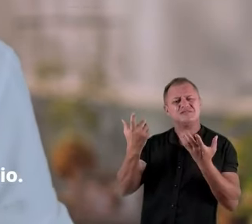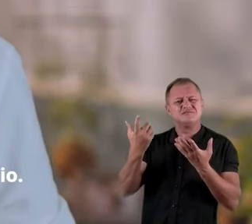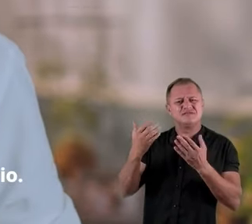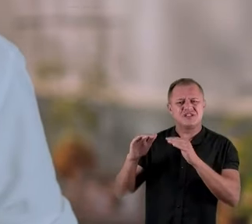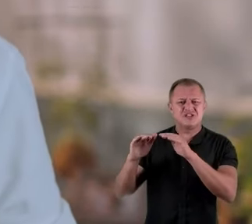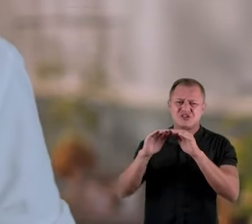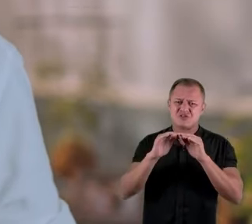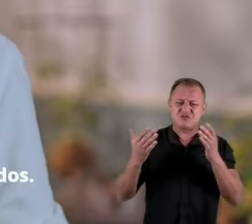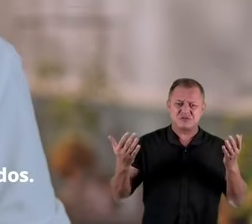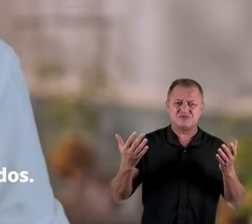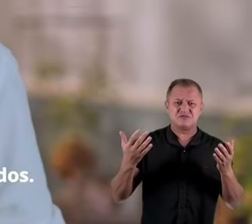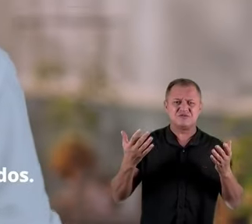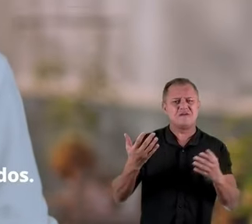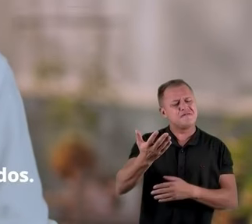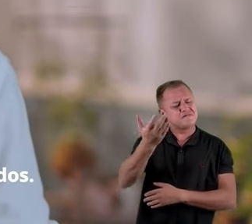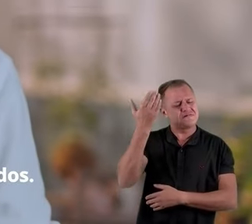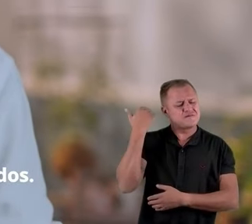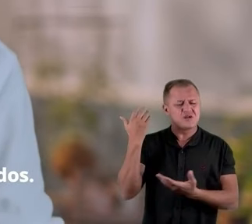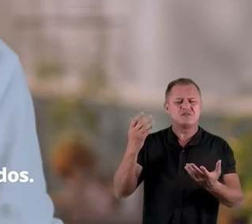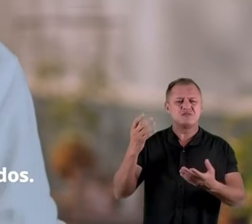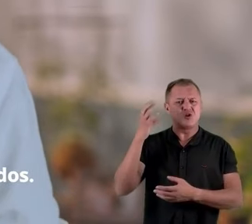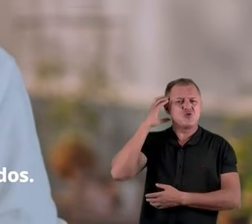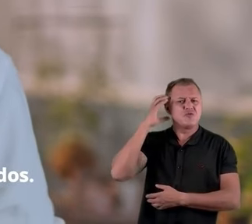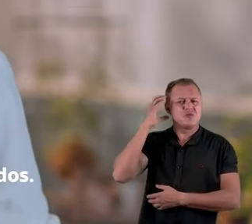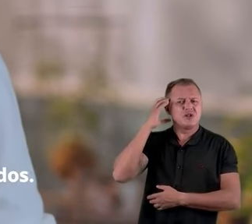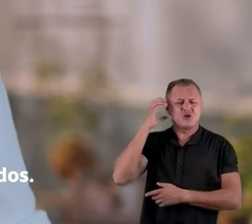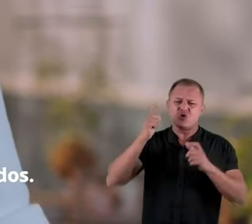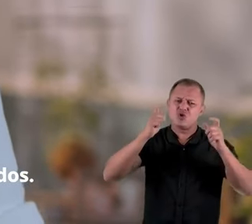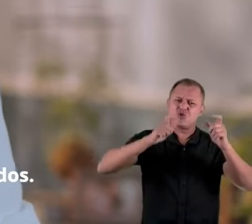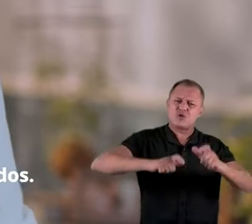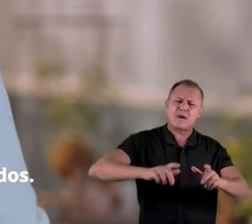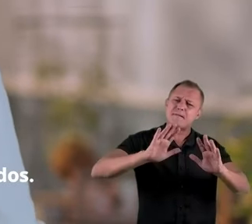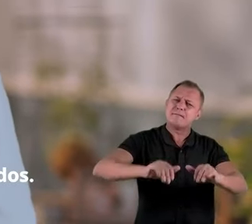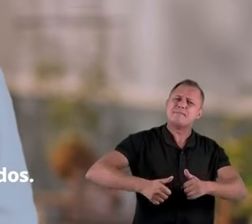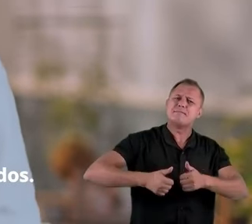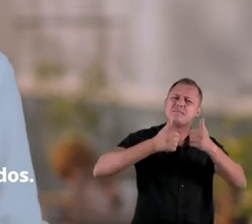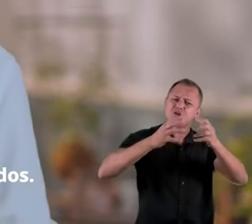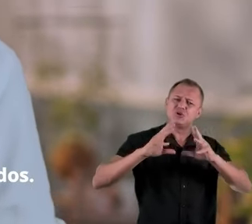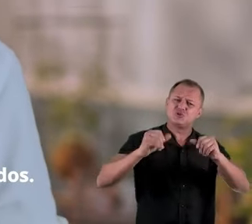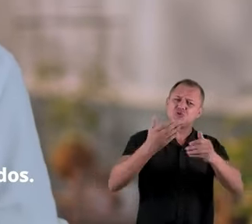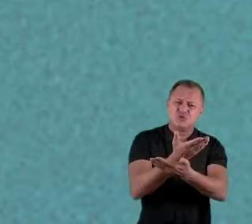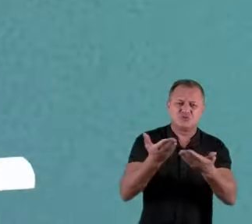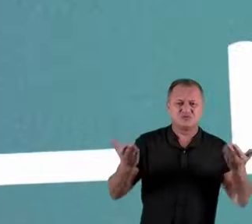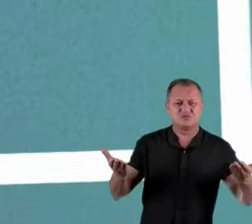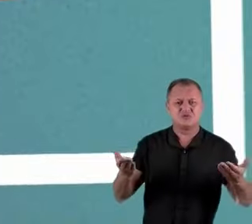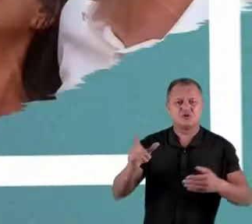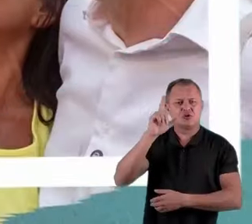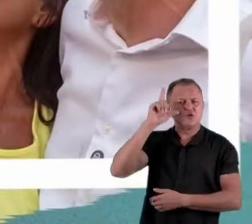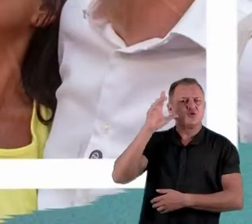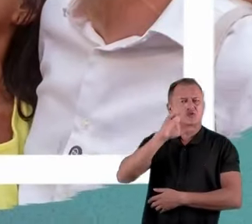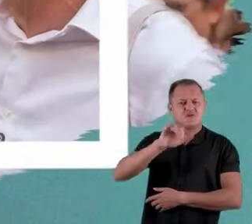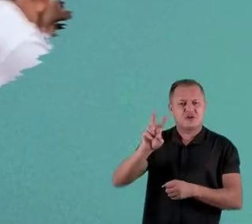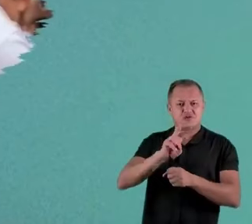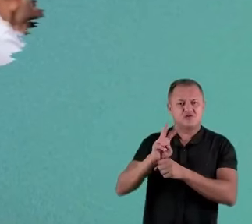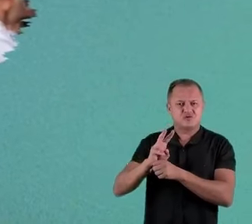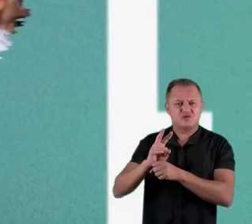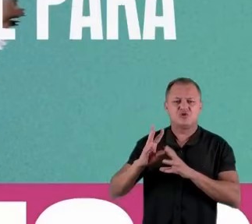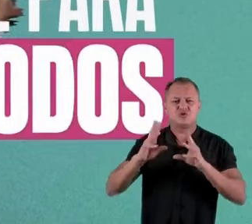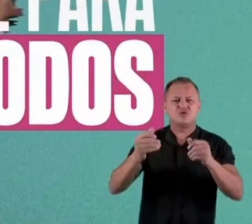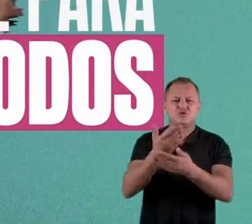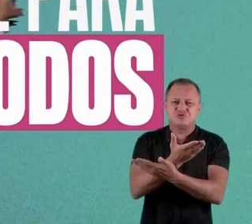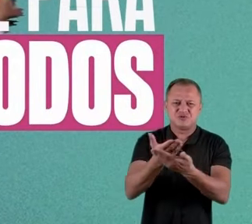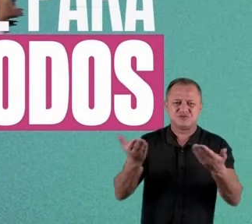e equilíbrio. Vamos juntos fazer de Cuiabá um lugar melhor para todos. Lúdio vai governar